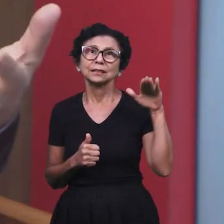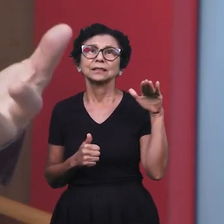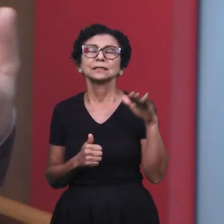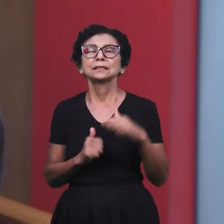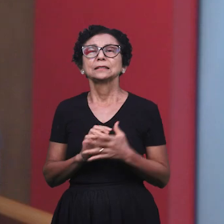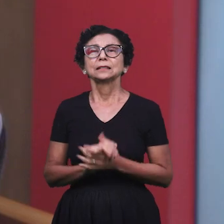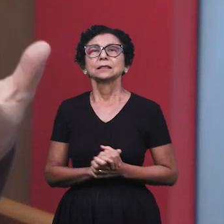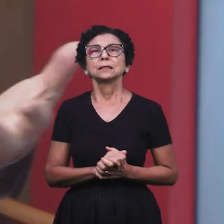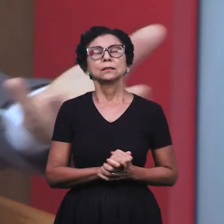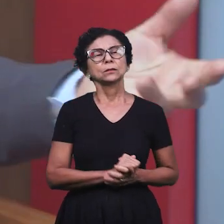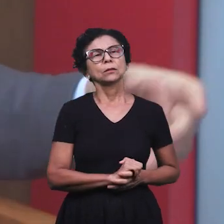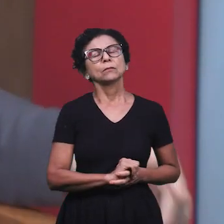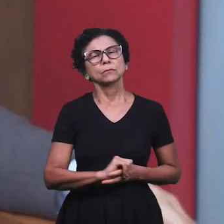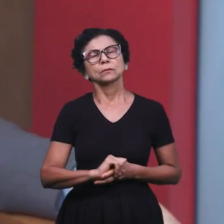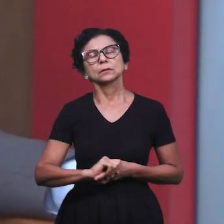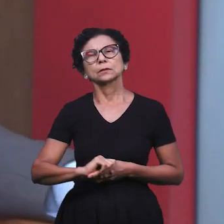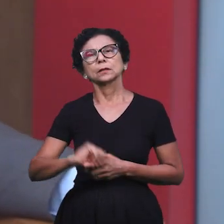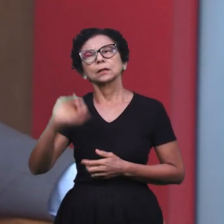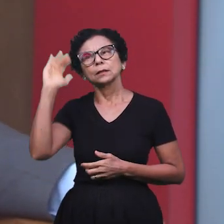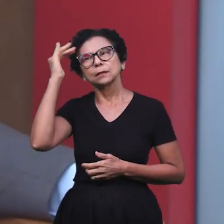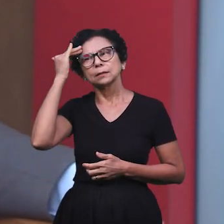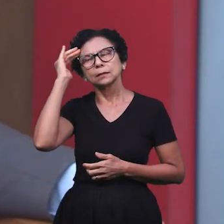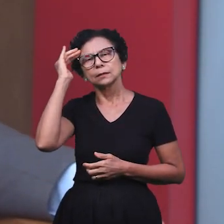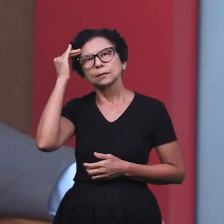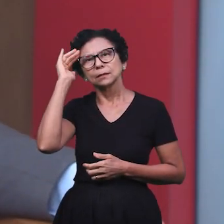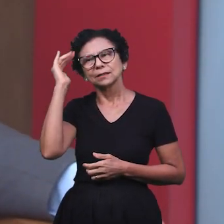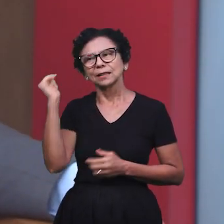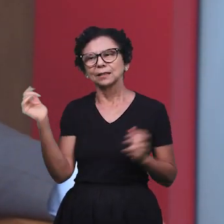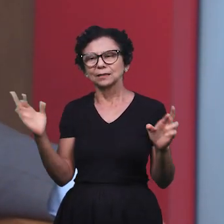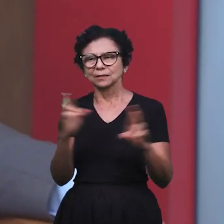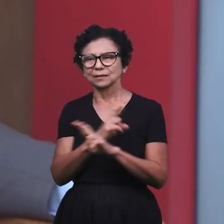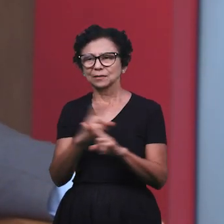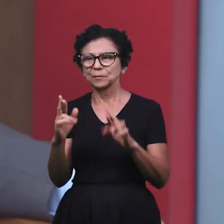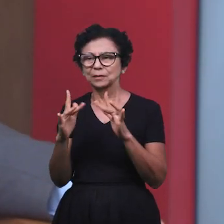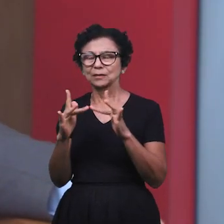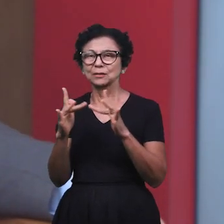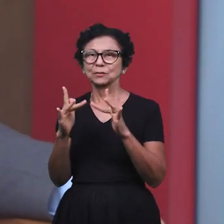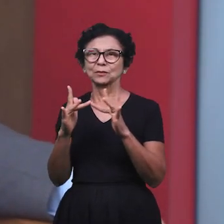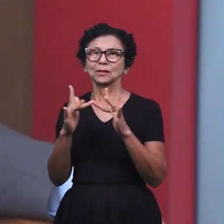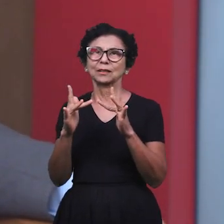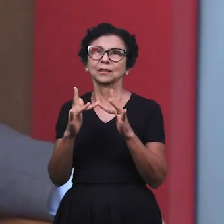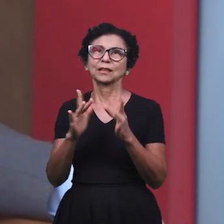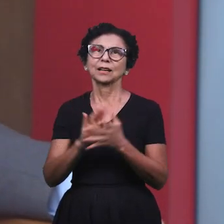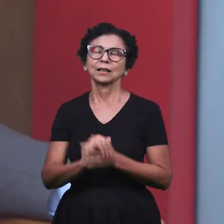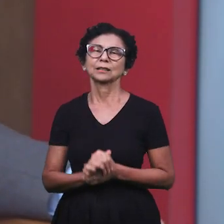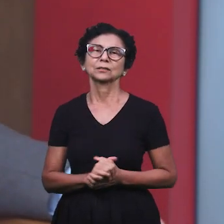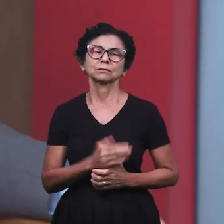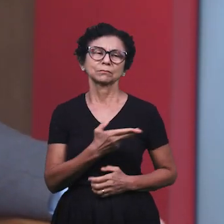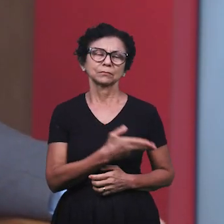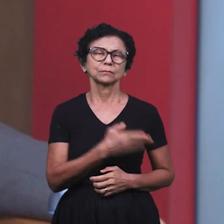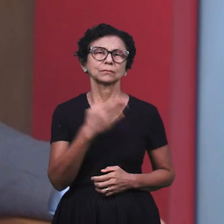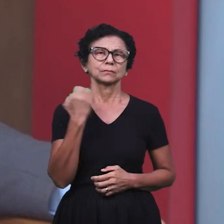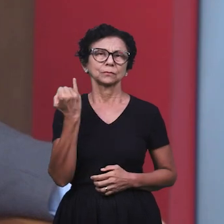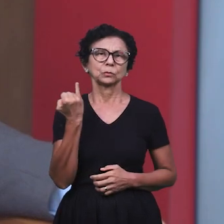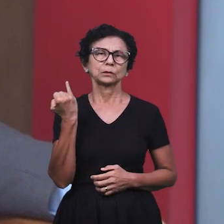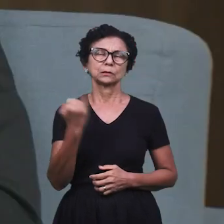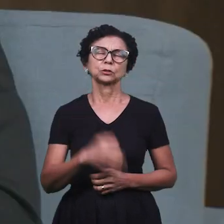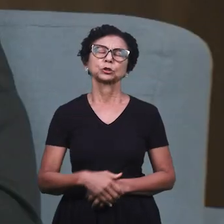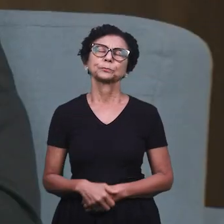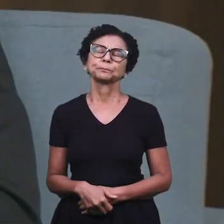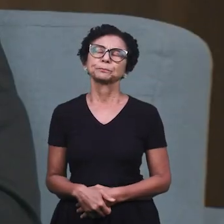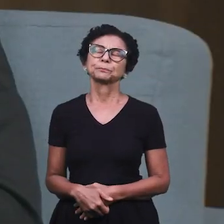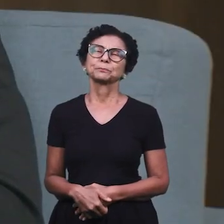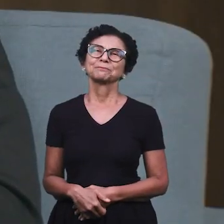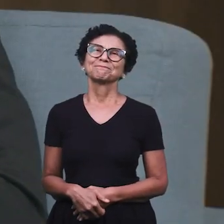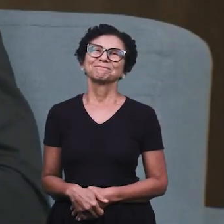de entender esse convívio também, eu entendo que gera isso nos mais novos. Muito bom, glória